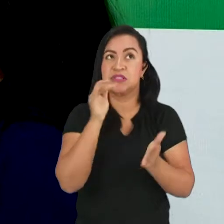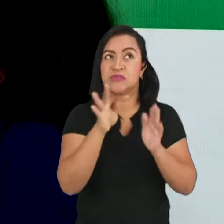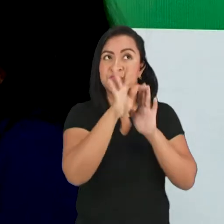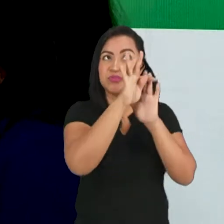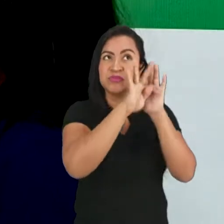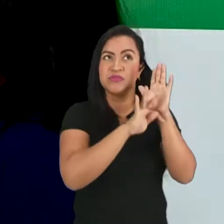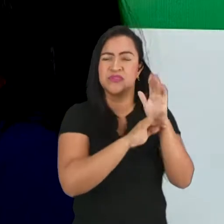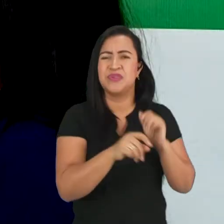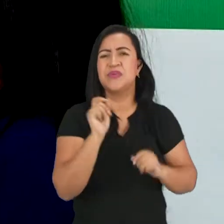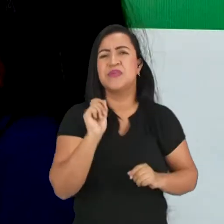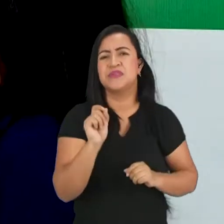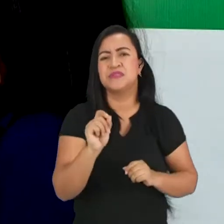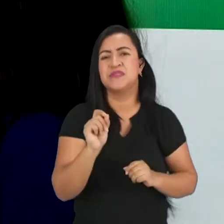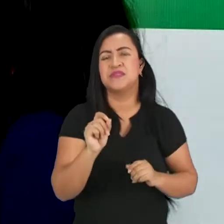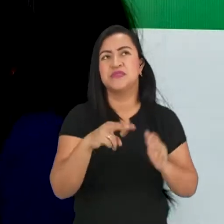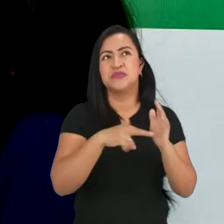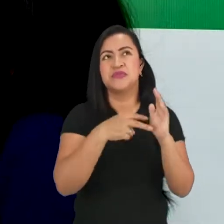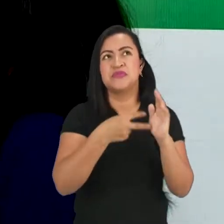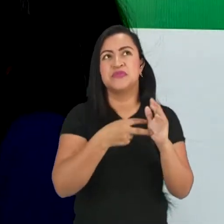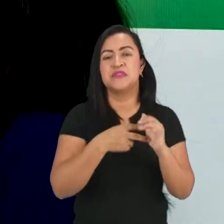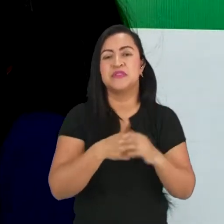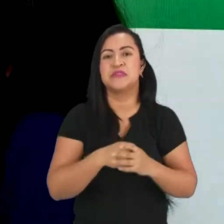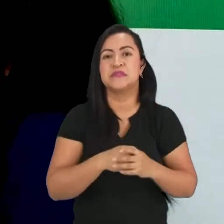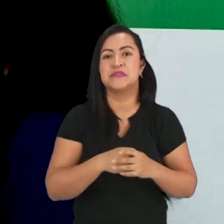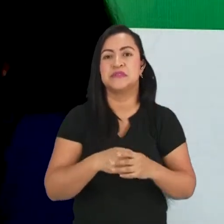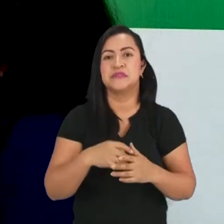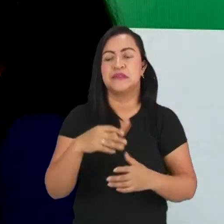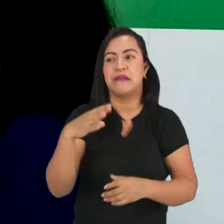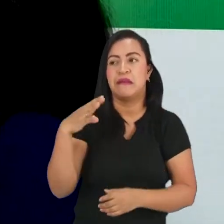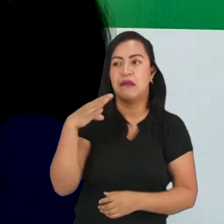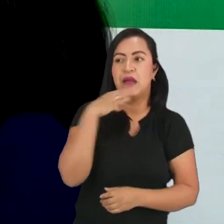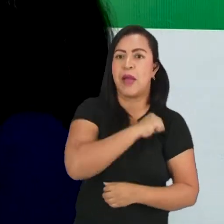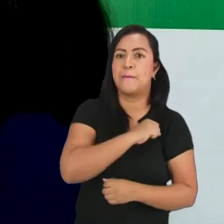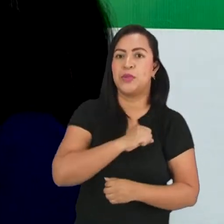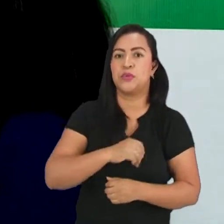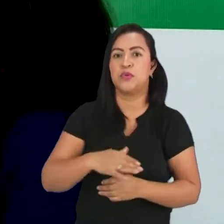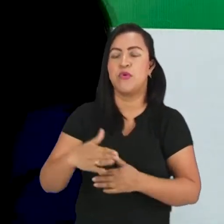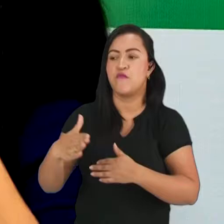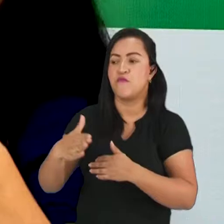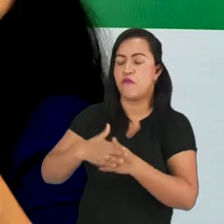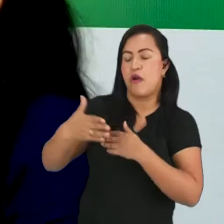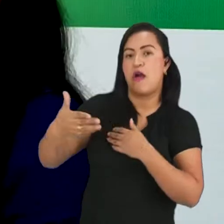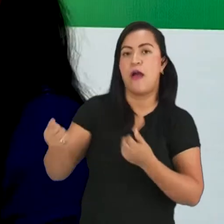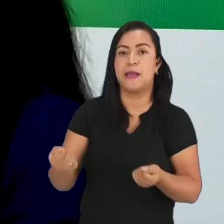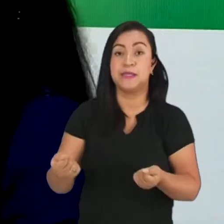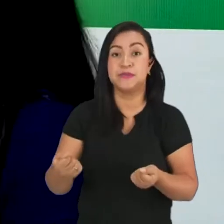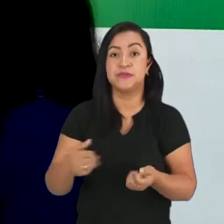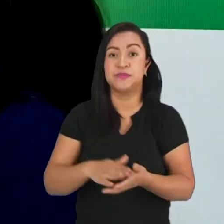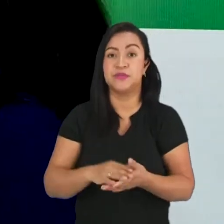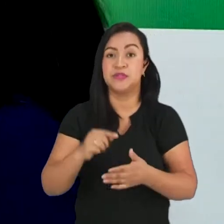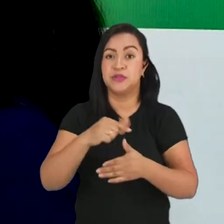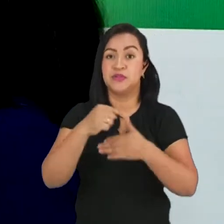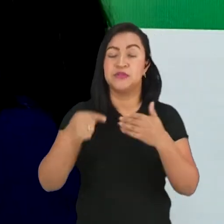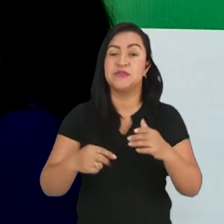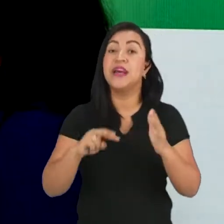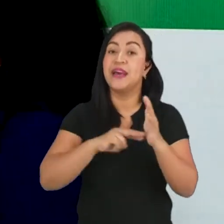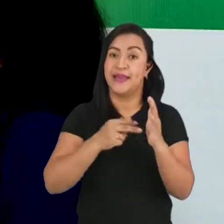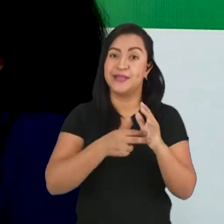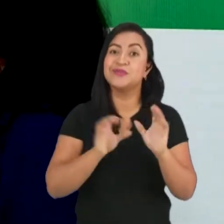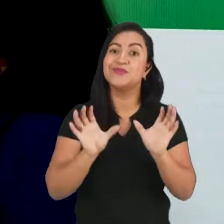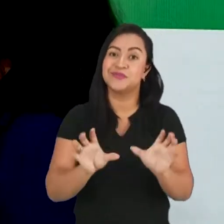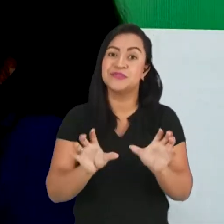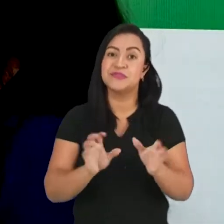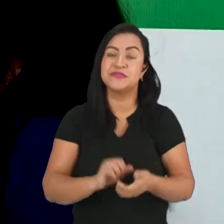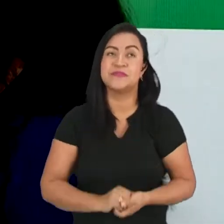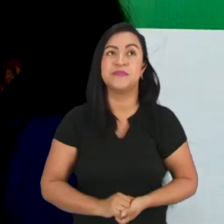bruscamente, quer dizer bruscamente, ó, de repente. Então, bruscamente, ou seja, de repente, elas vão para a linha seguinte. É isso que quer dizer.